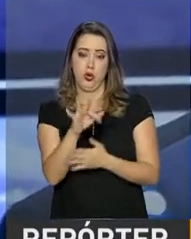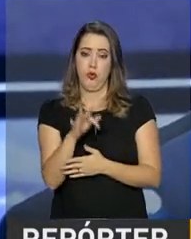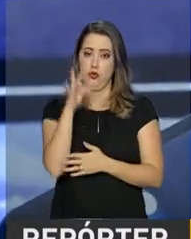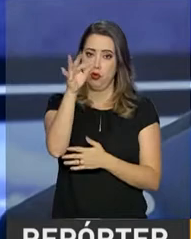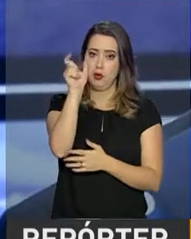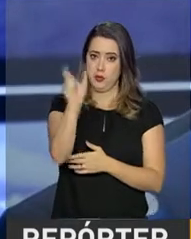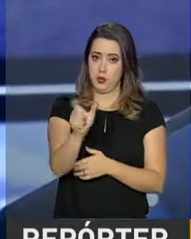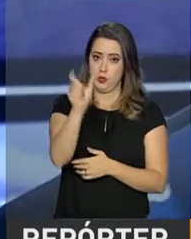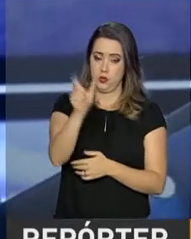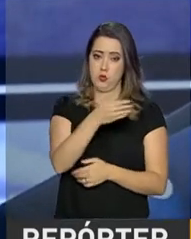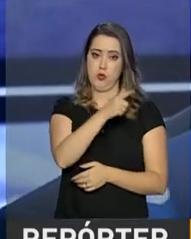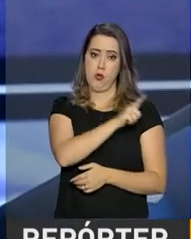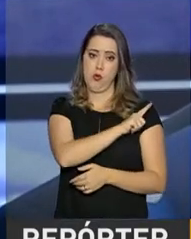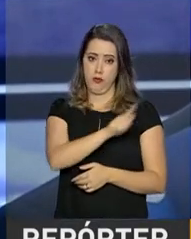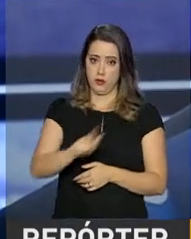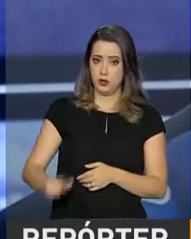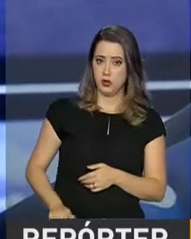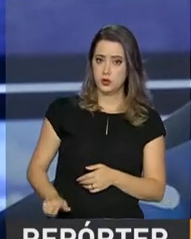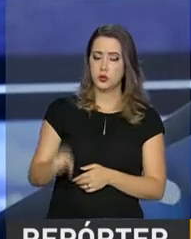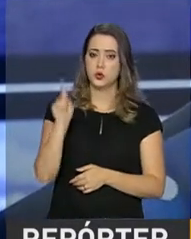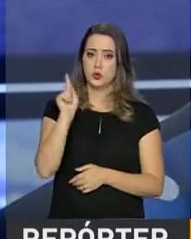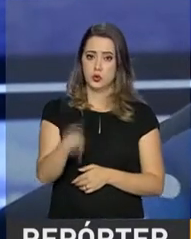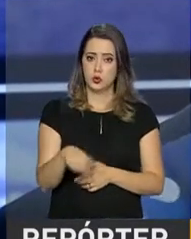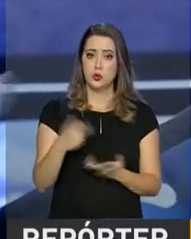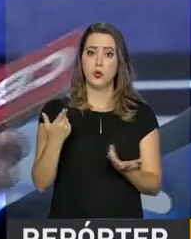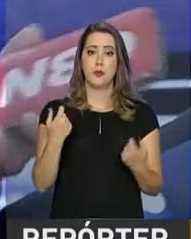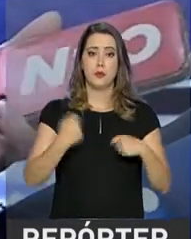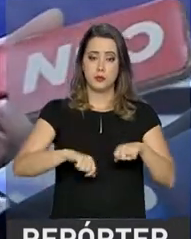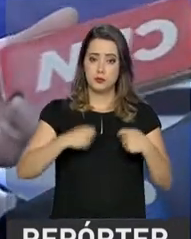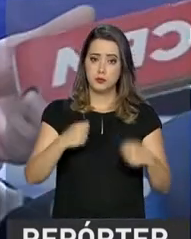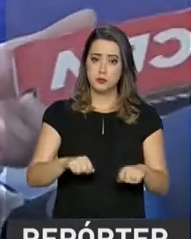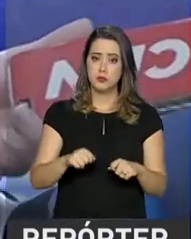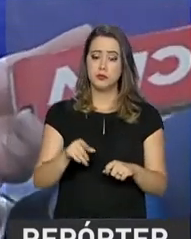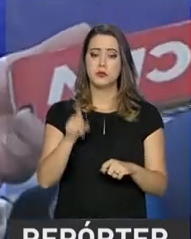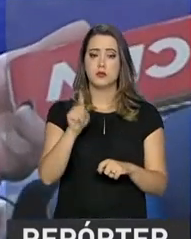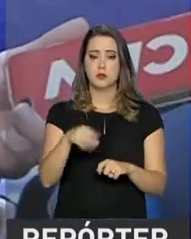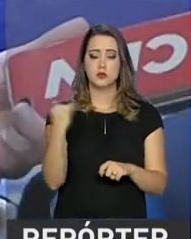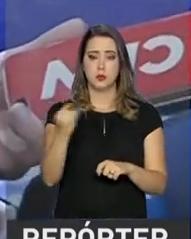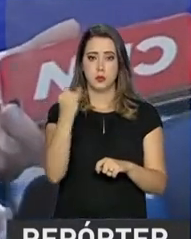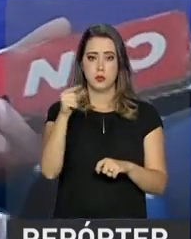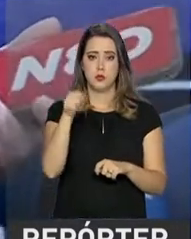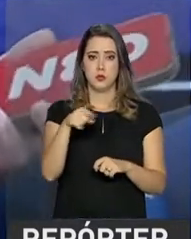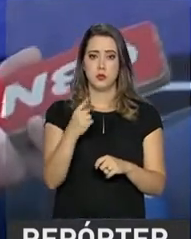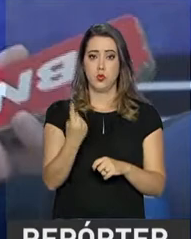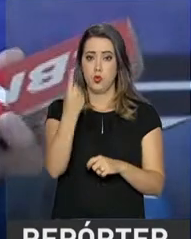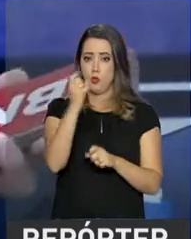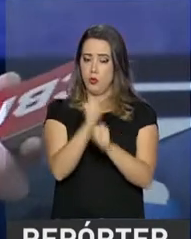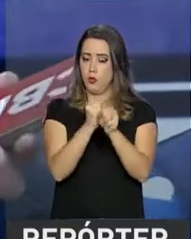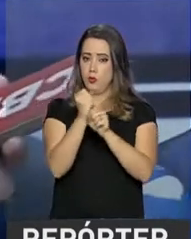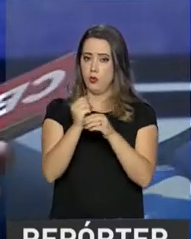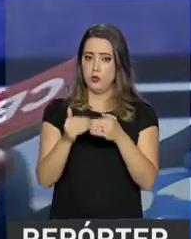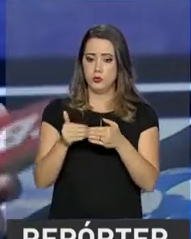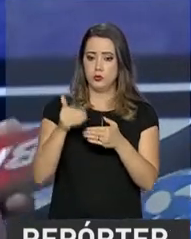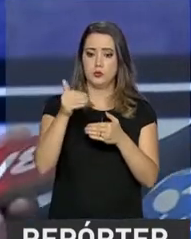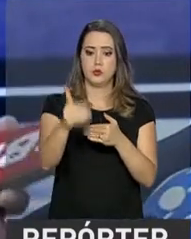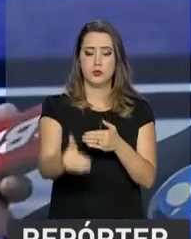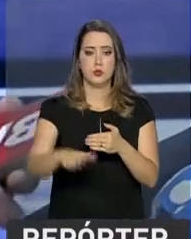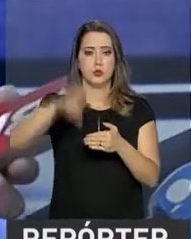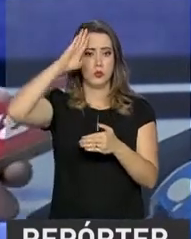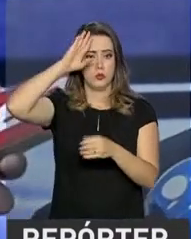governante do rio de janeiro agiria de bom senso tá certo se dispusesse a prolongar pelo menos mais um ano essa intervenção